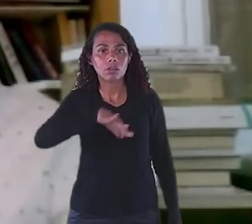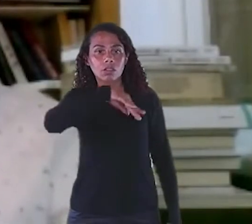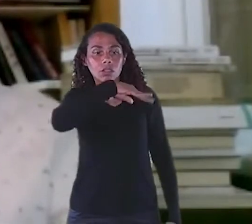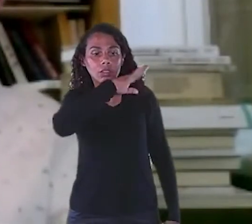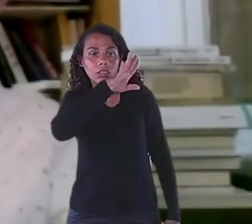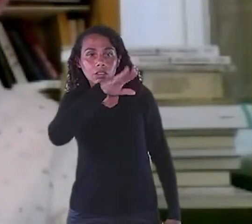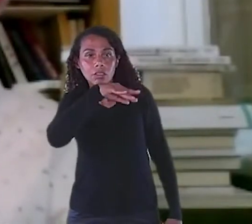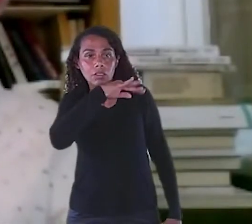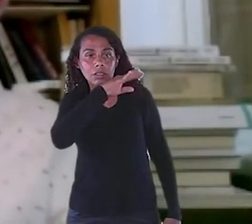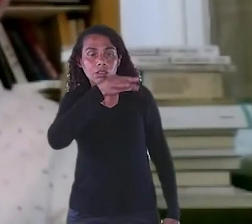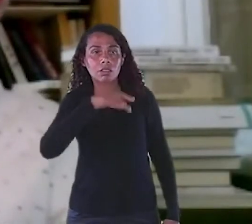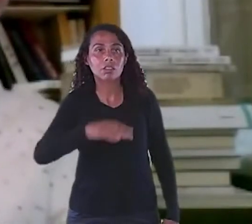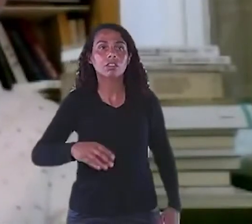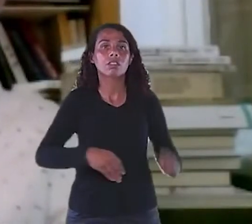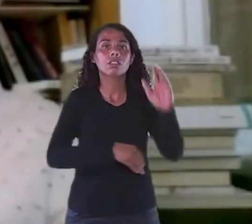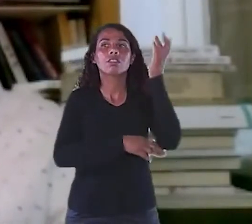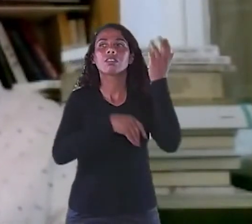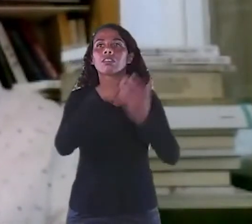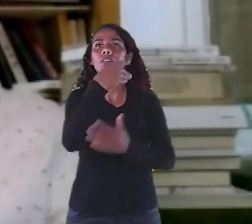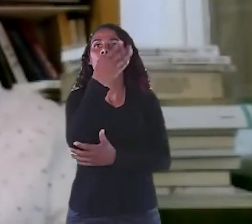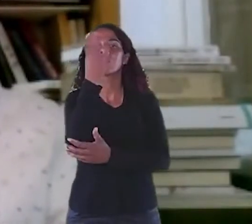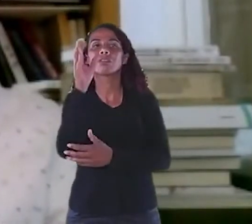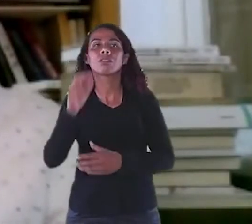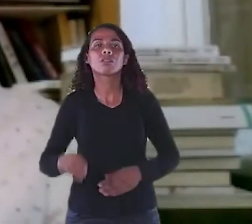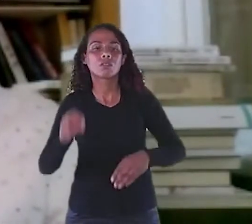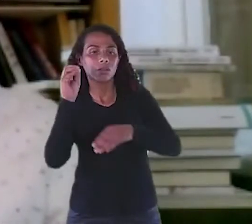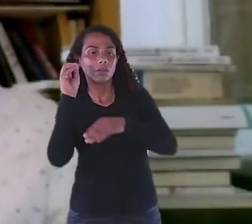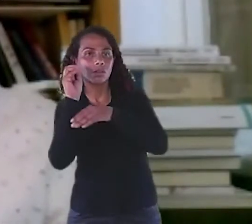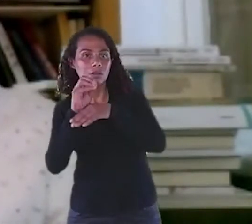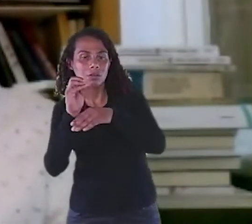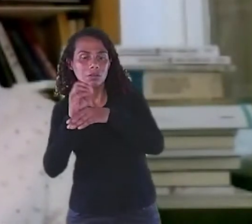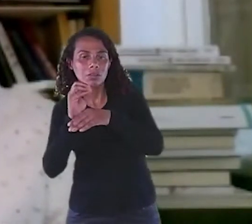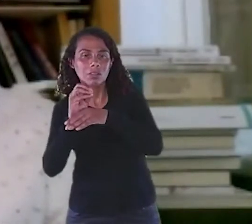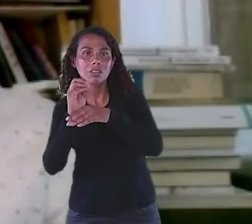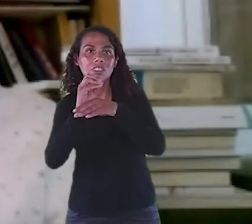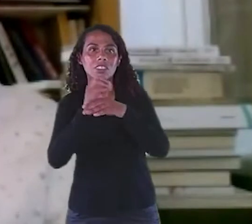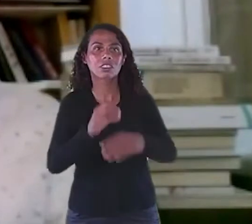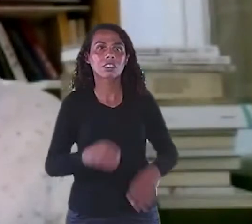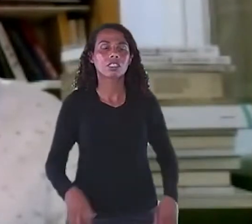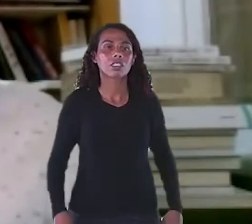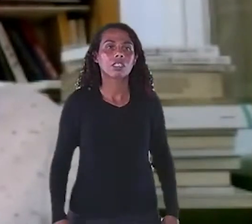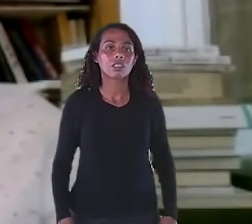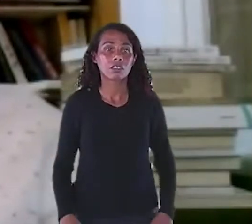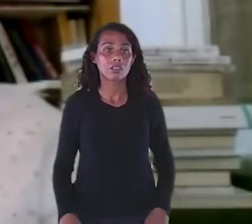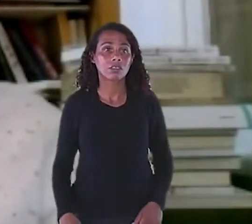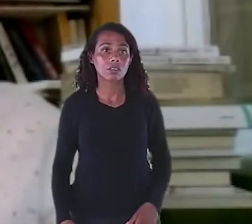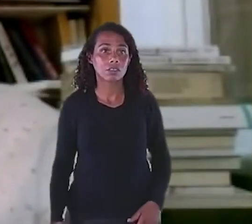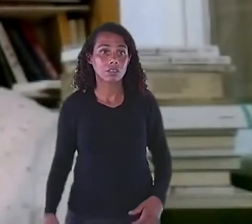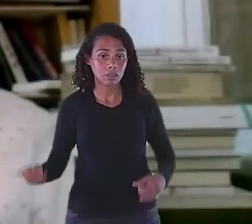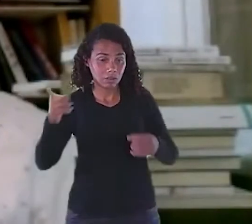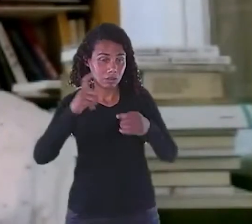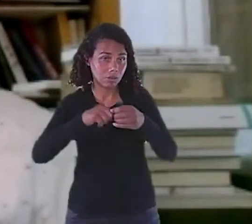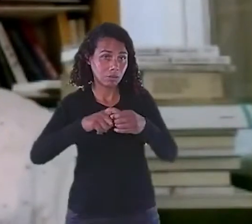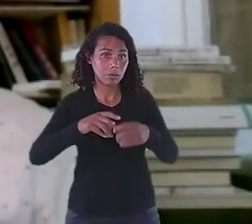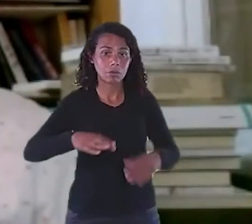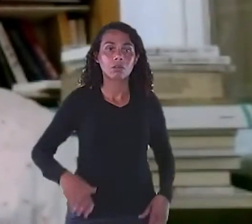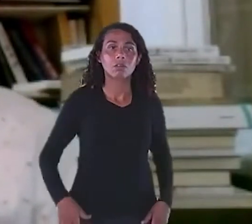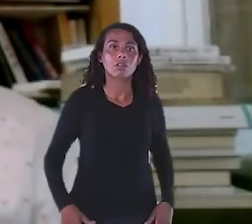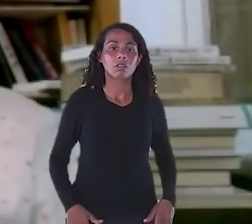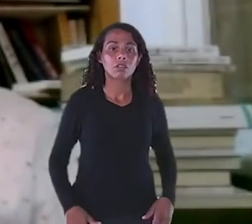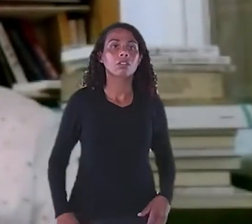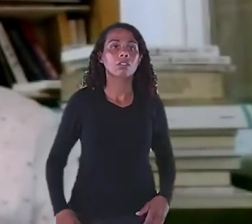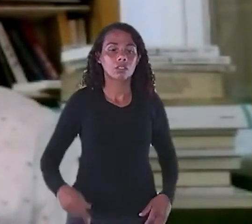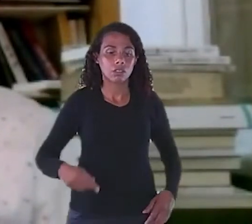sabe? Meu pai jamais votaria num sujeito como o Bolsonaro. Jamais. Nunca.